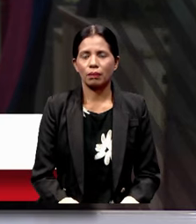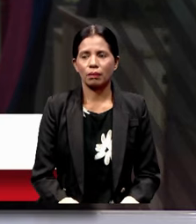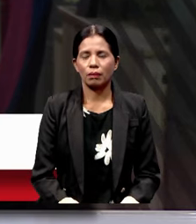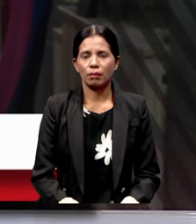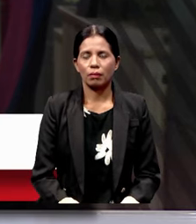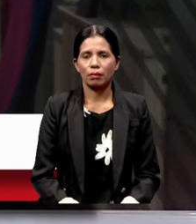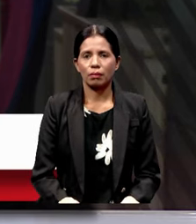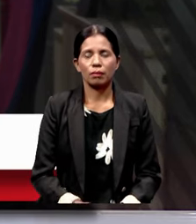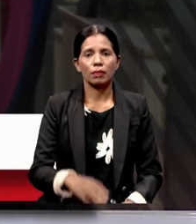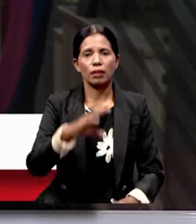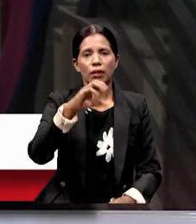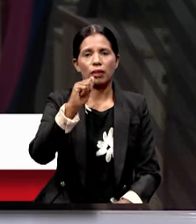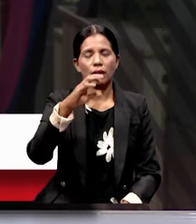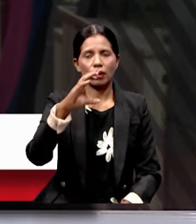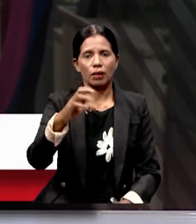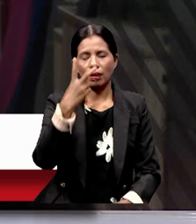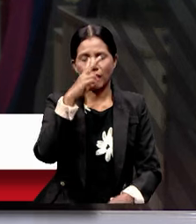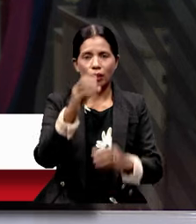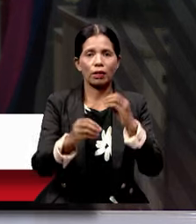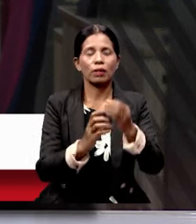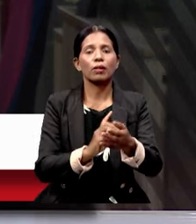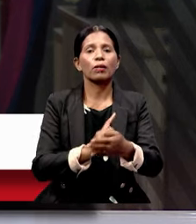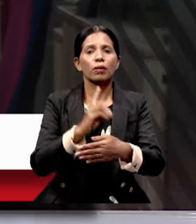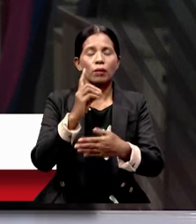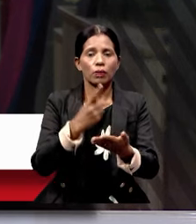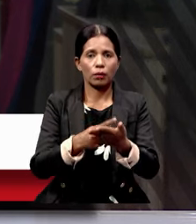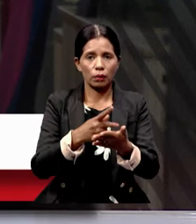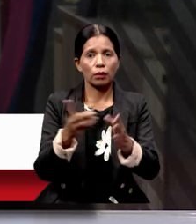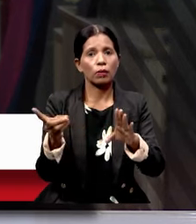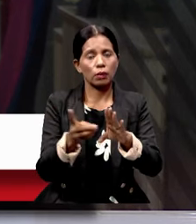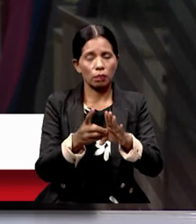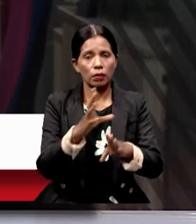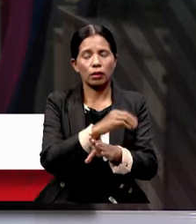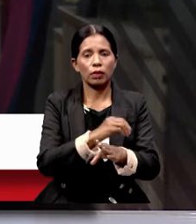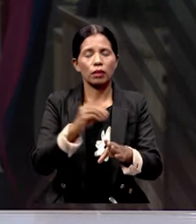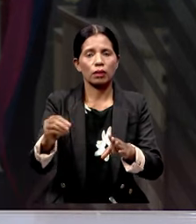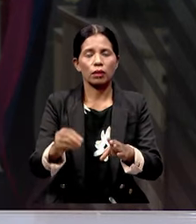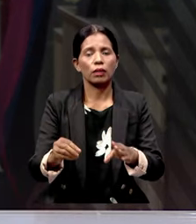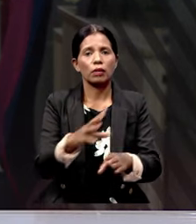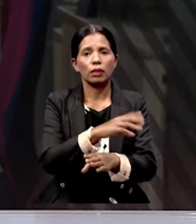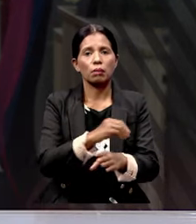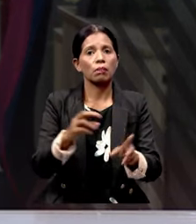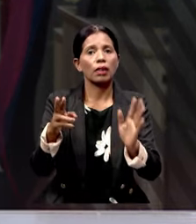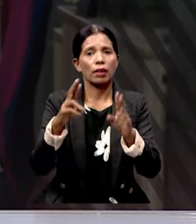Comissão Anticorrupção avalia ela documento, projeto, construção, memória e massacre a Santa Cruz.